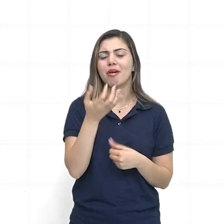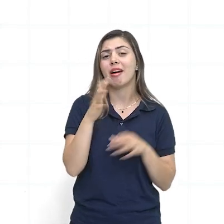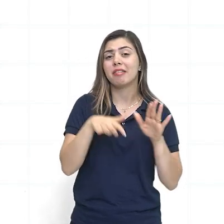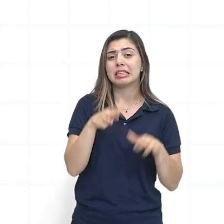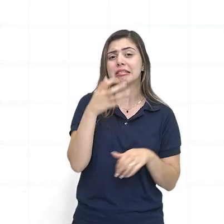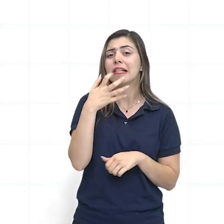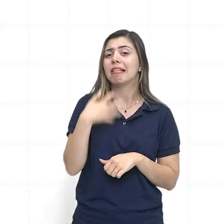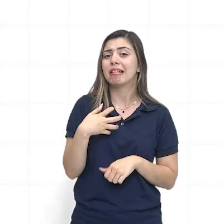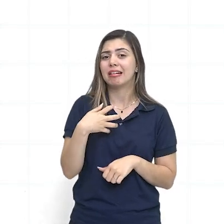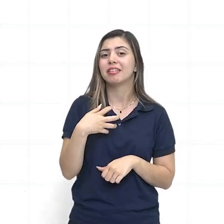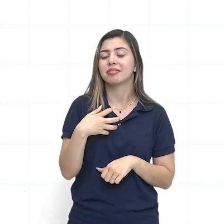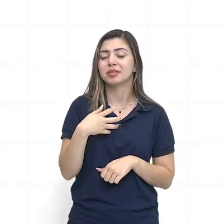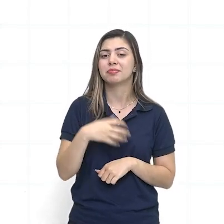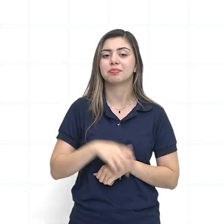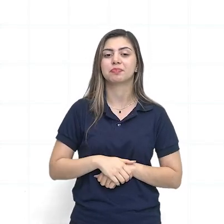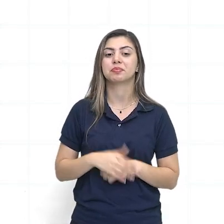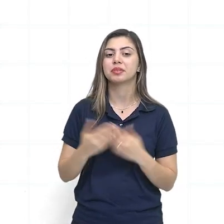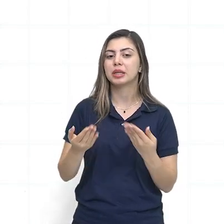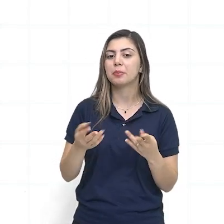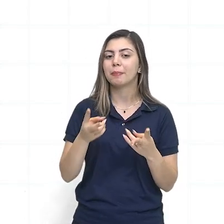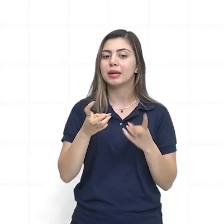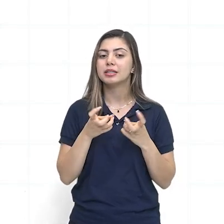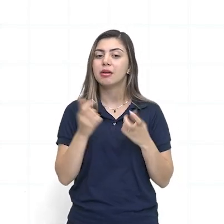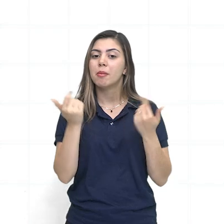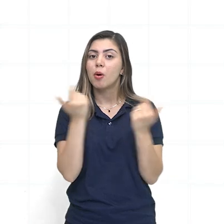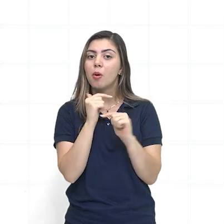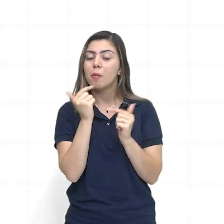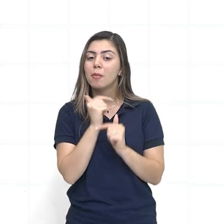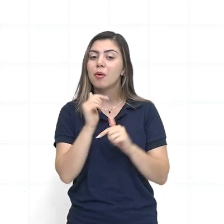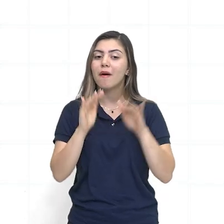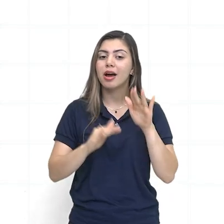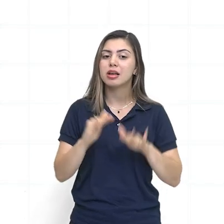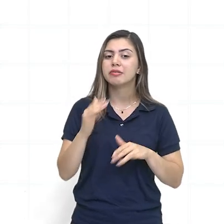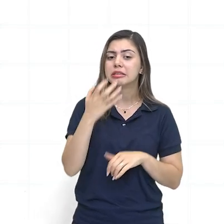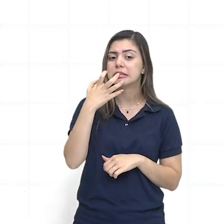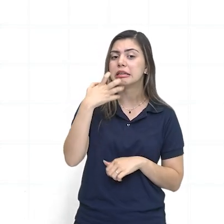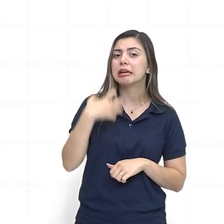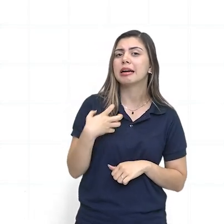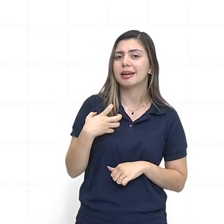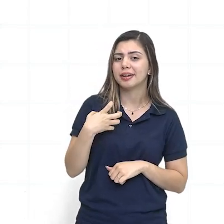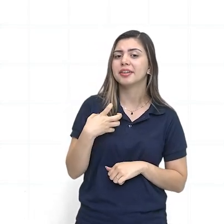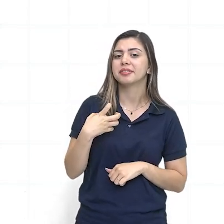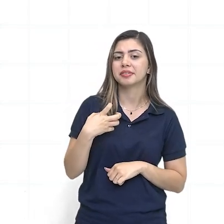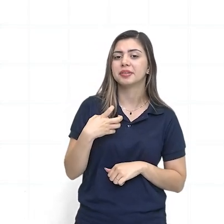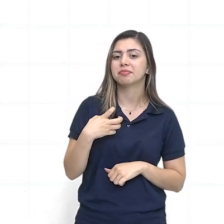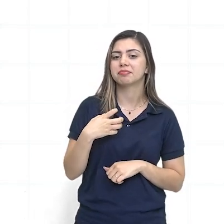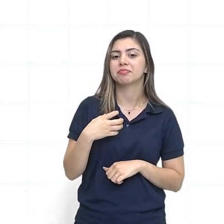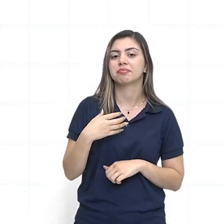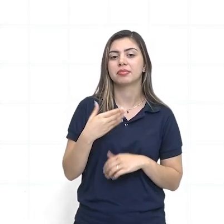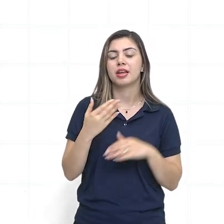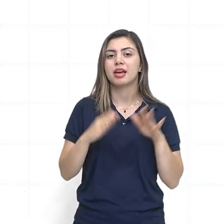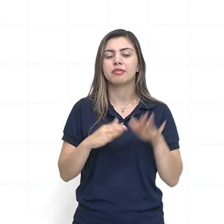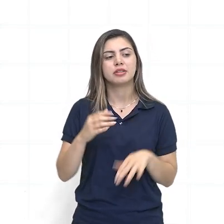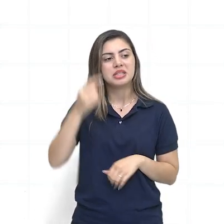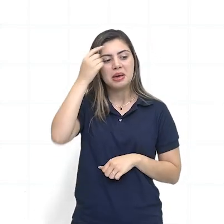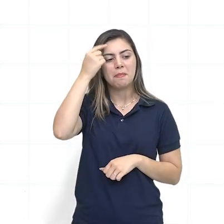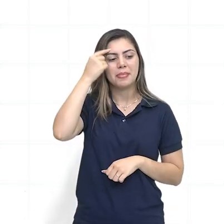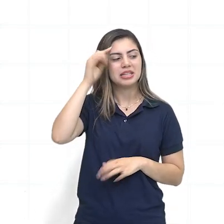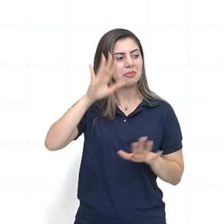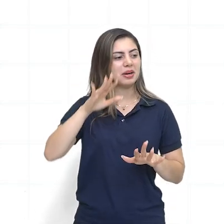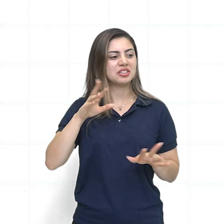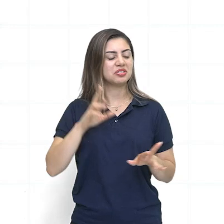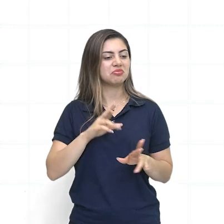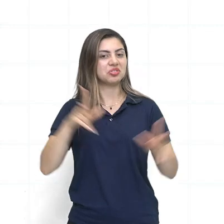irritação. Observe que o humor aí ele pode causar irritação, ele pode gerar um desapontamento,